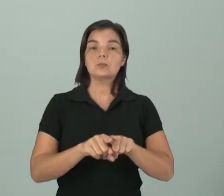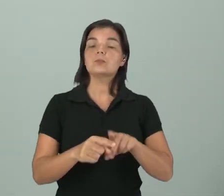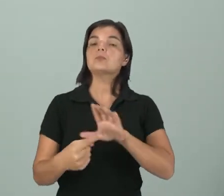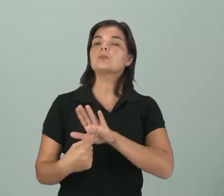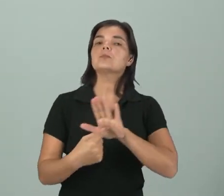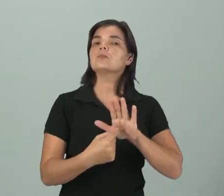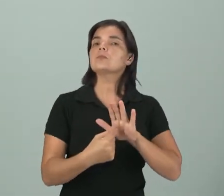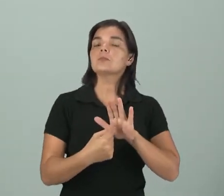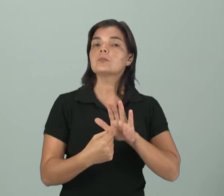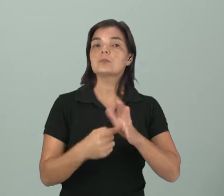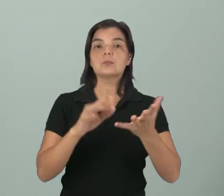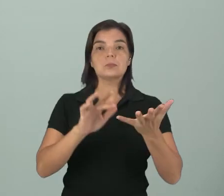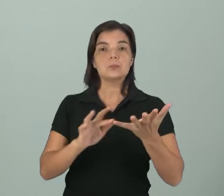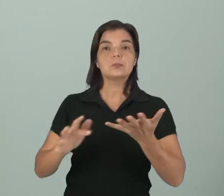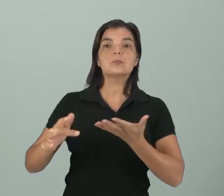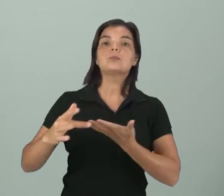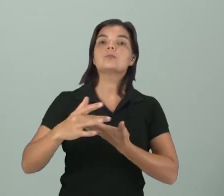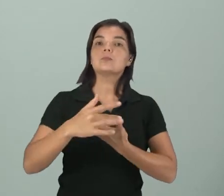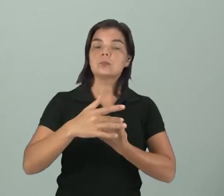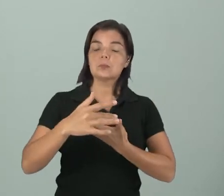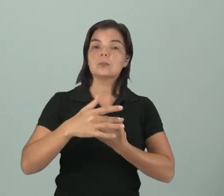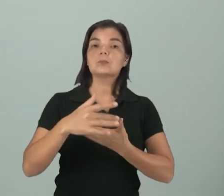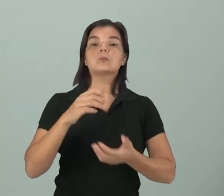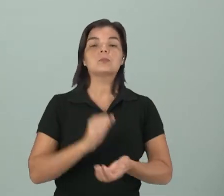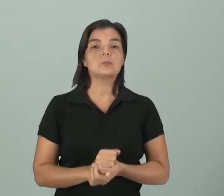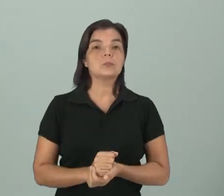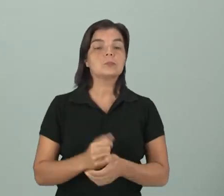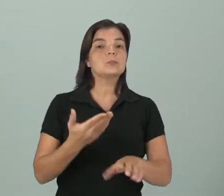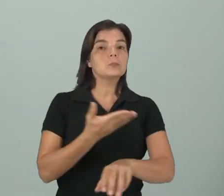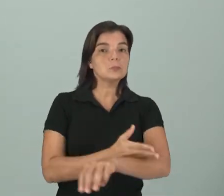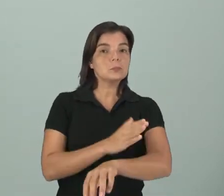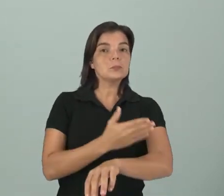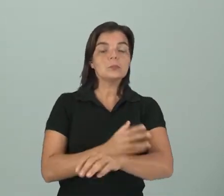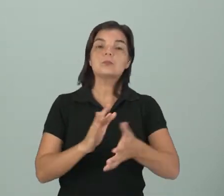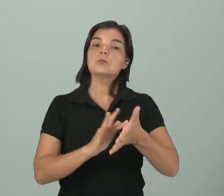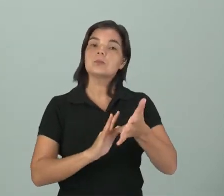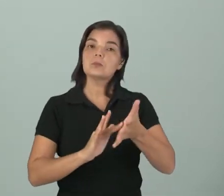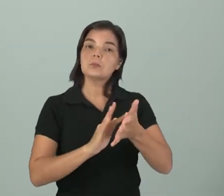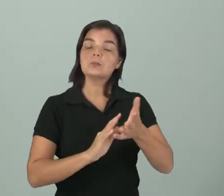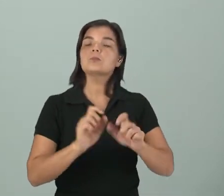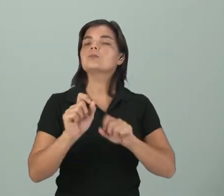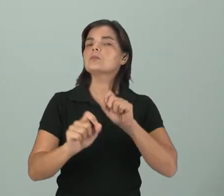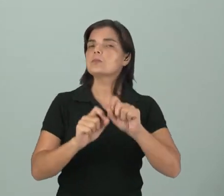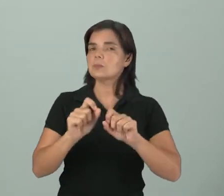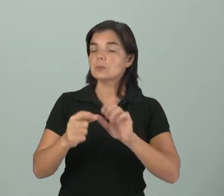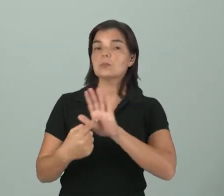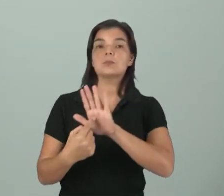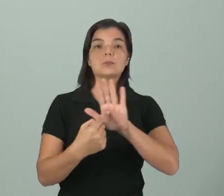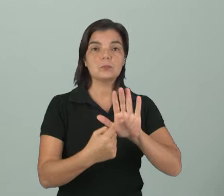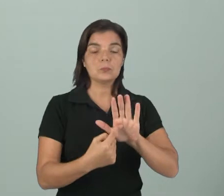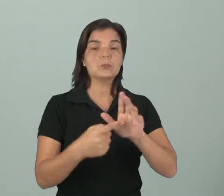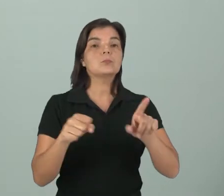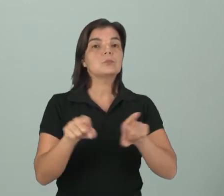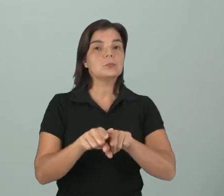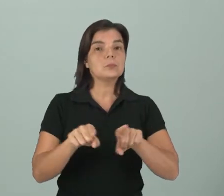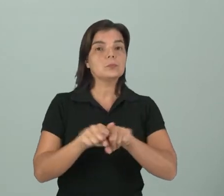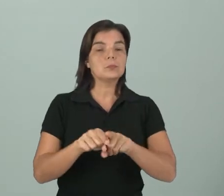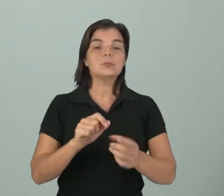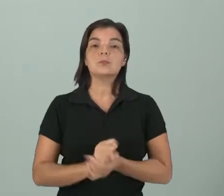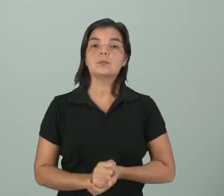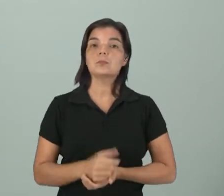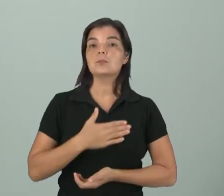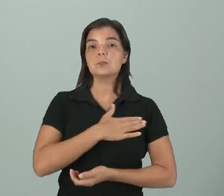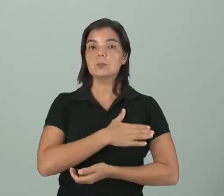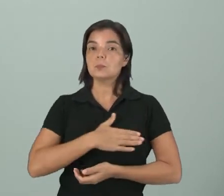nosso comportamento nas redes sociais, nessa prática, na cultura digital, revela muito sobre nós, sobre os